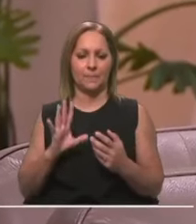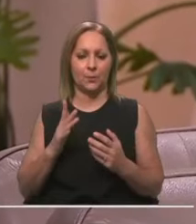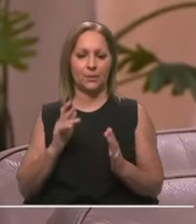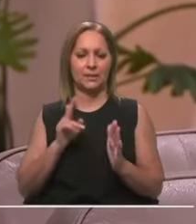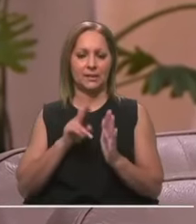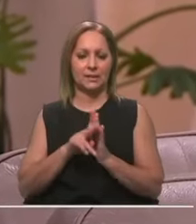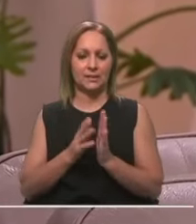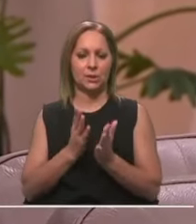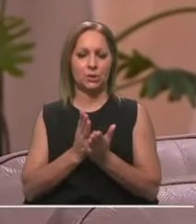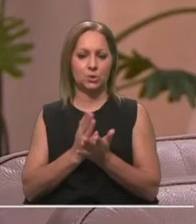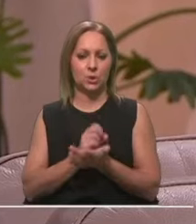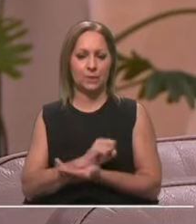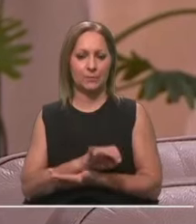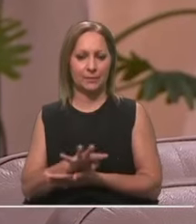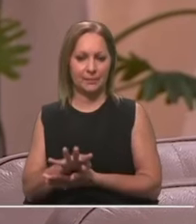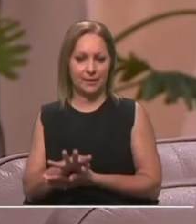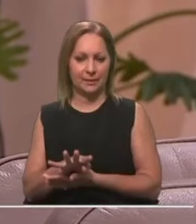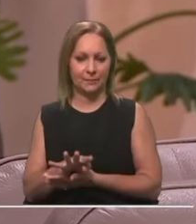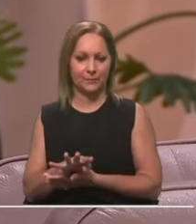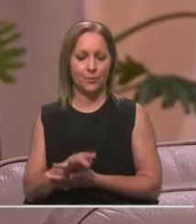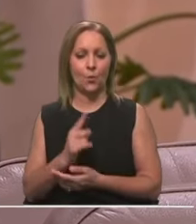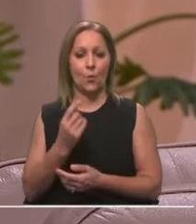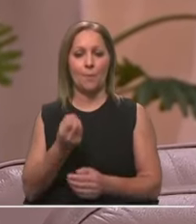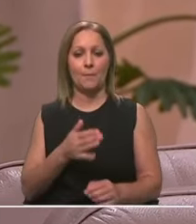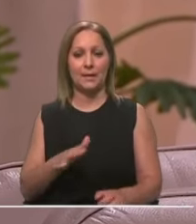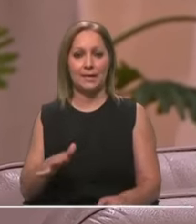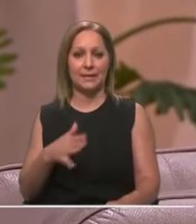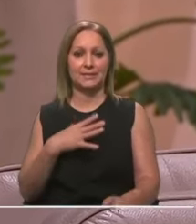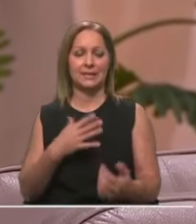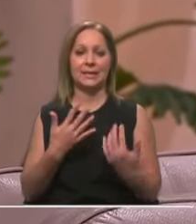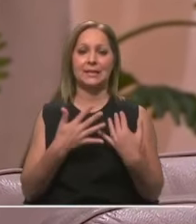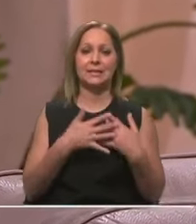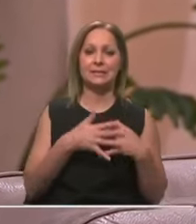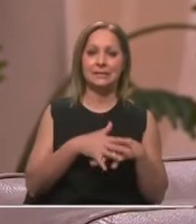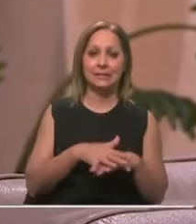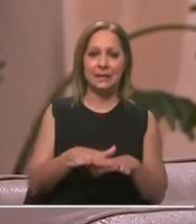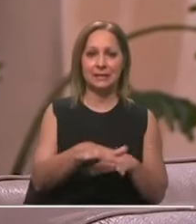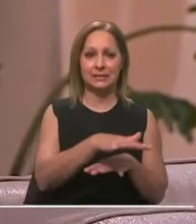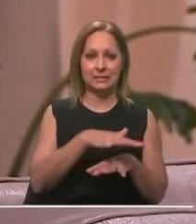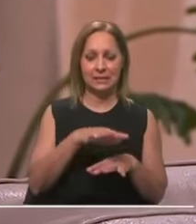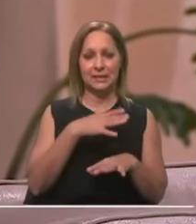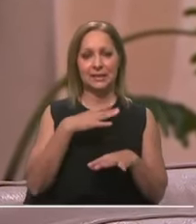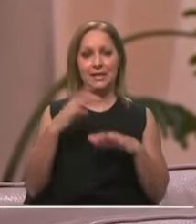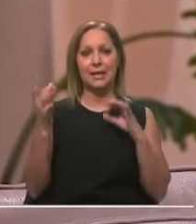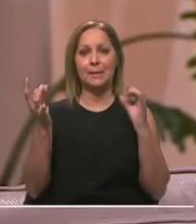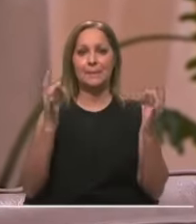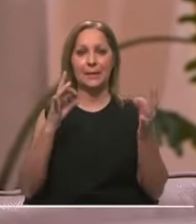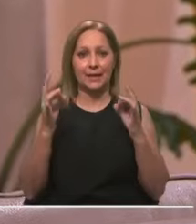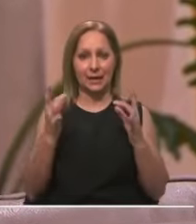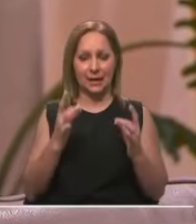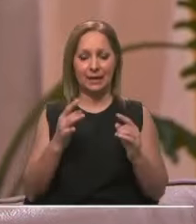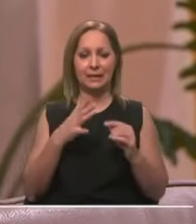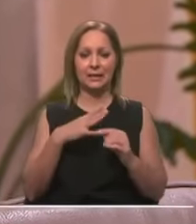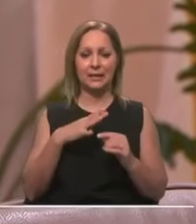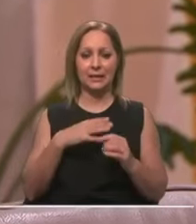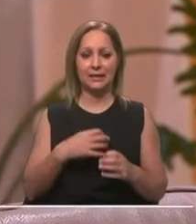escola primária, obviamente uma criança quer se inserir naquele meio, quer brincar com as outras crianças, quer